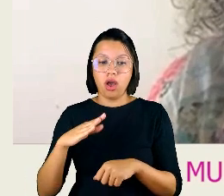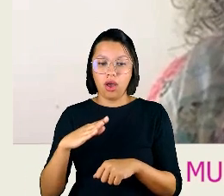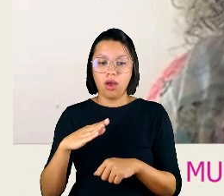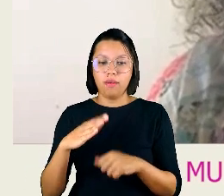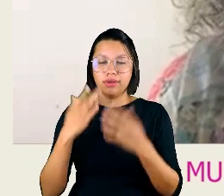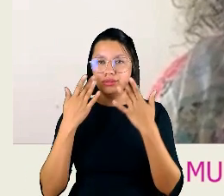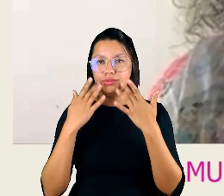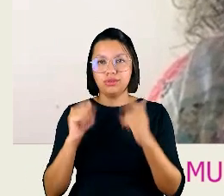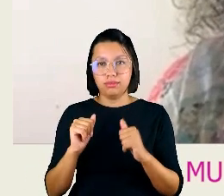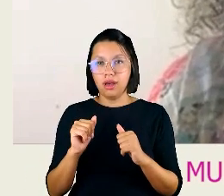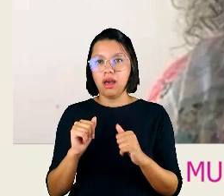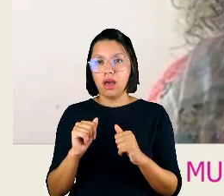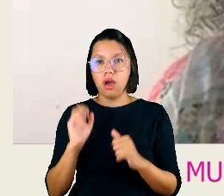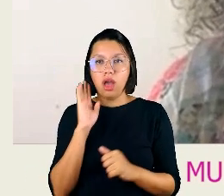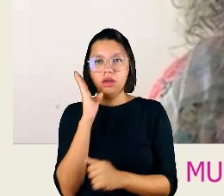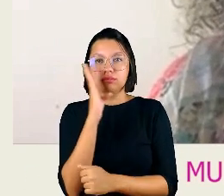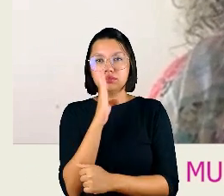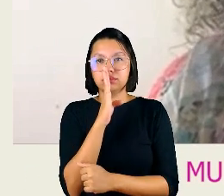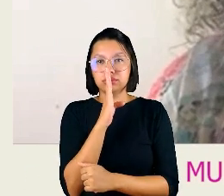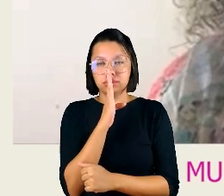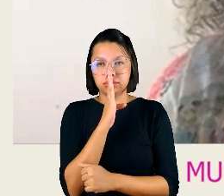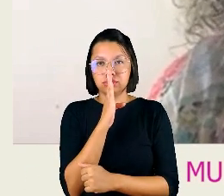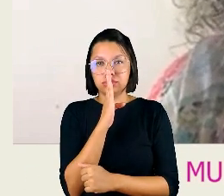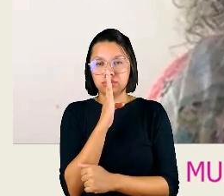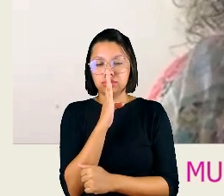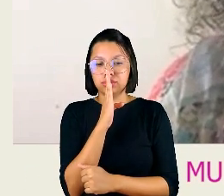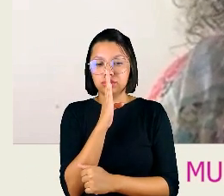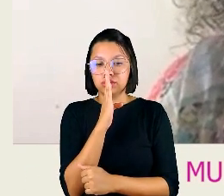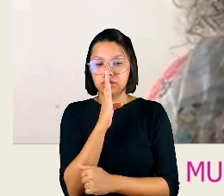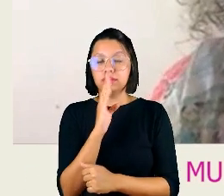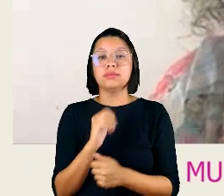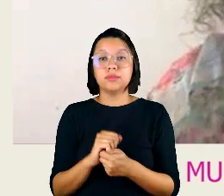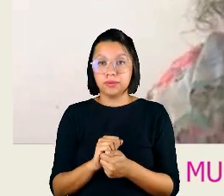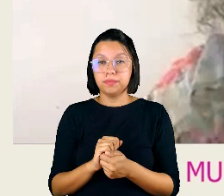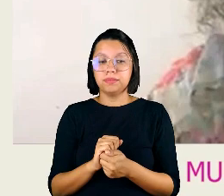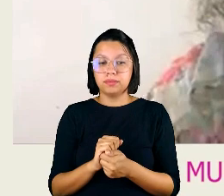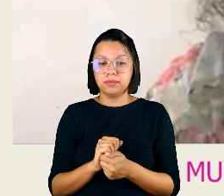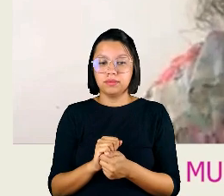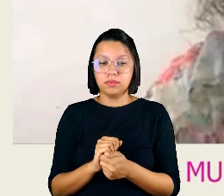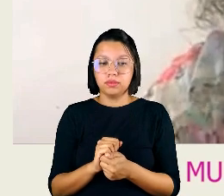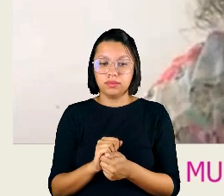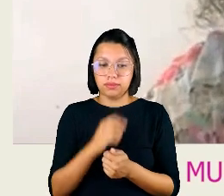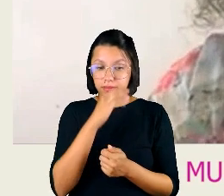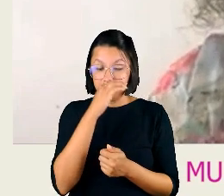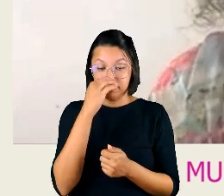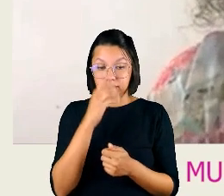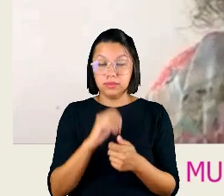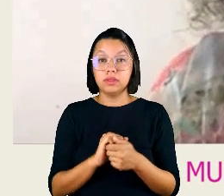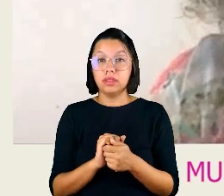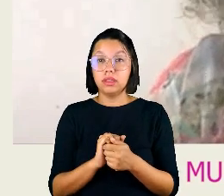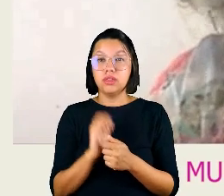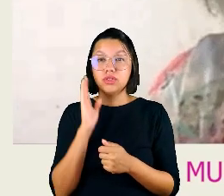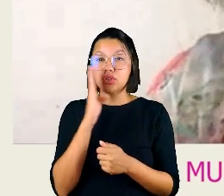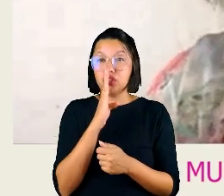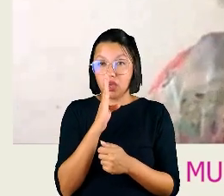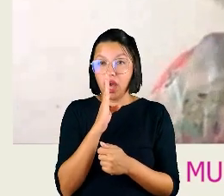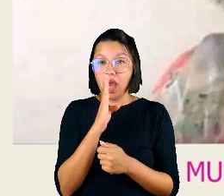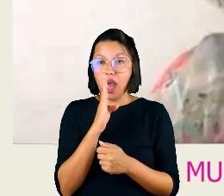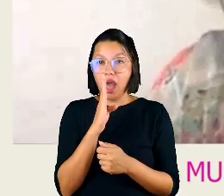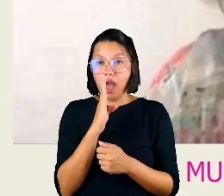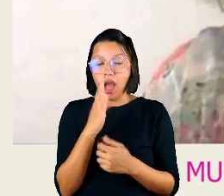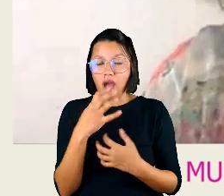nos calarmos. E dobrar-se sobre si mesmo é a pior forma de ficar doente. Então, nós temos que